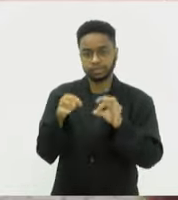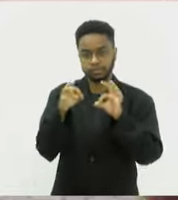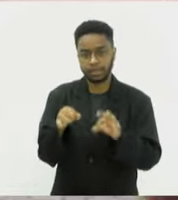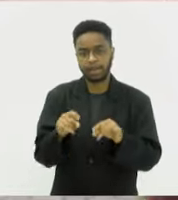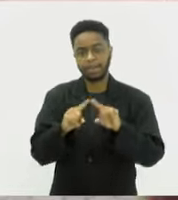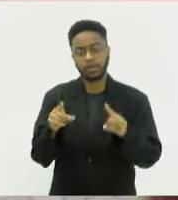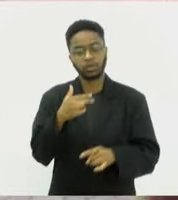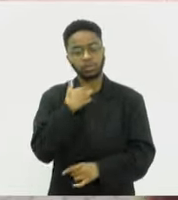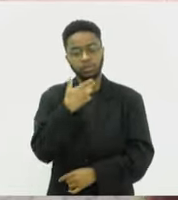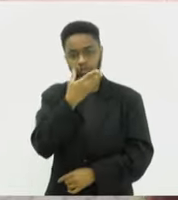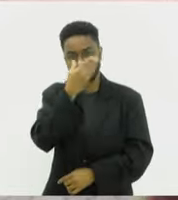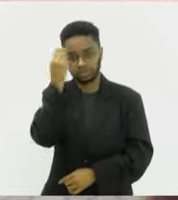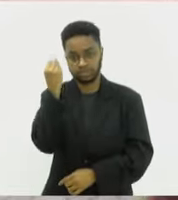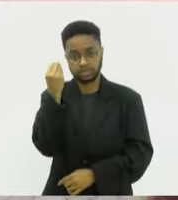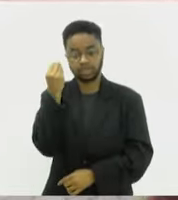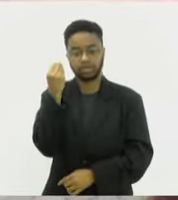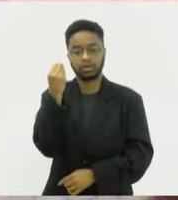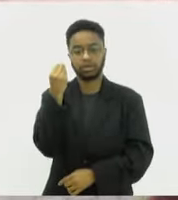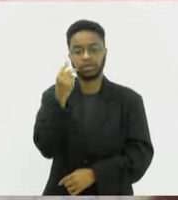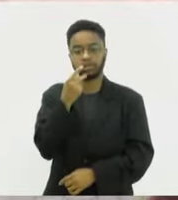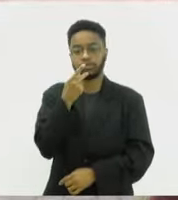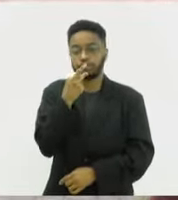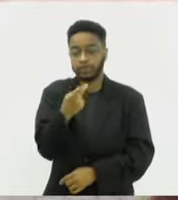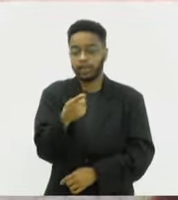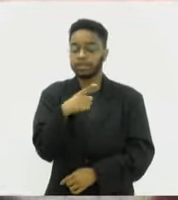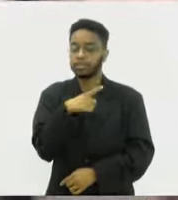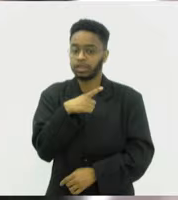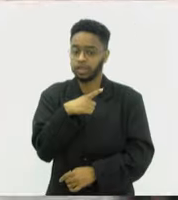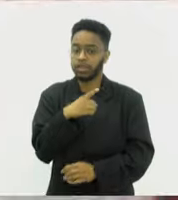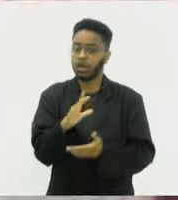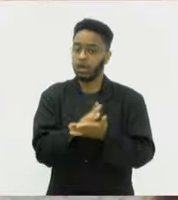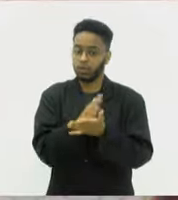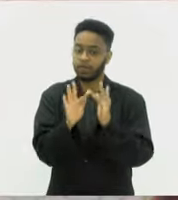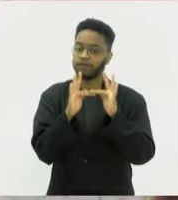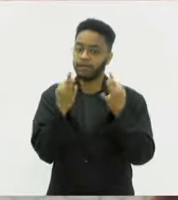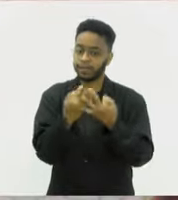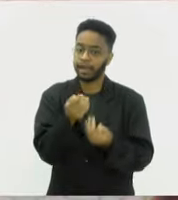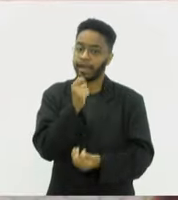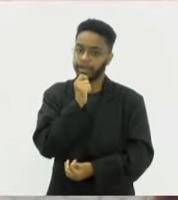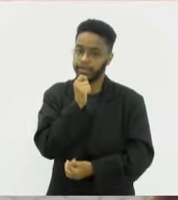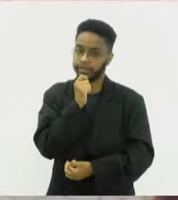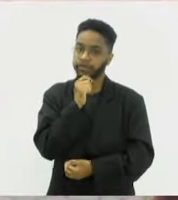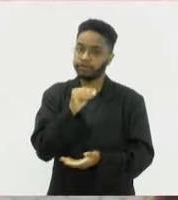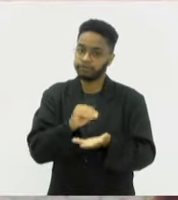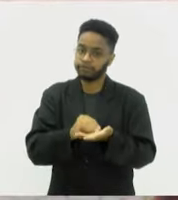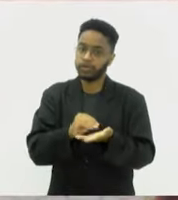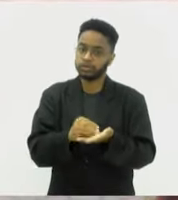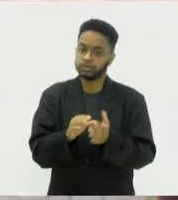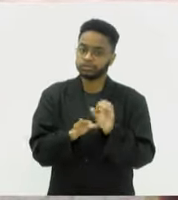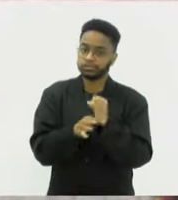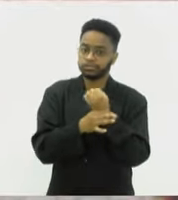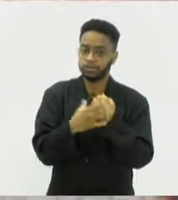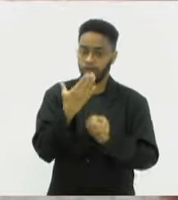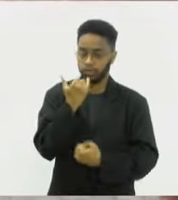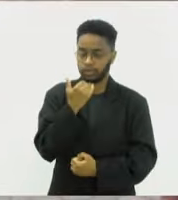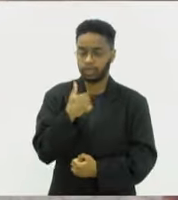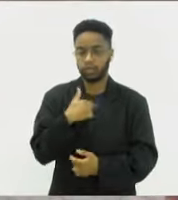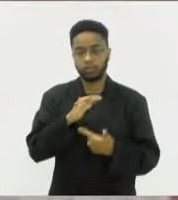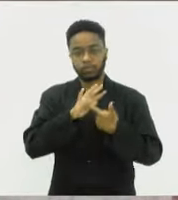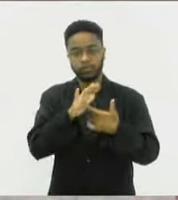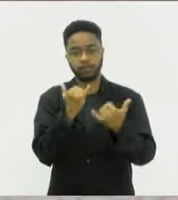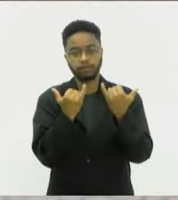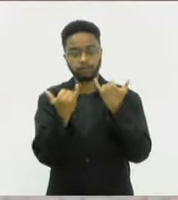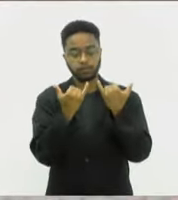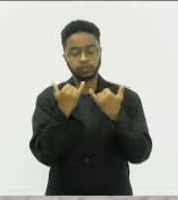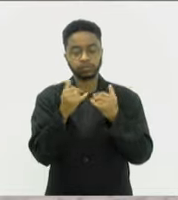deixar de notar o número ainda expressivo de pessoas em insegurança alimentar, né, que é um dado ainda bem preocupante. Eu trouxe alguns dados aqui da região sudeste,